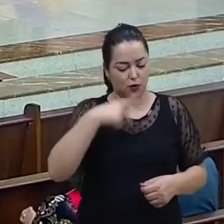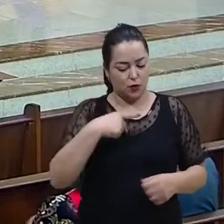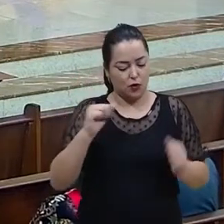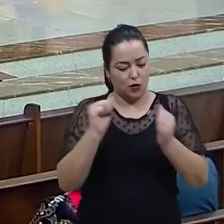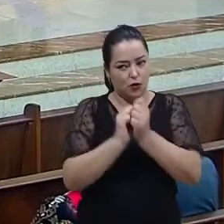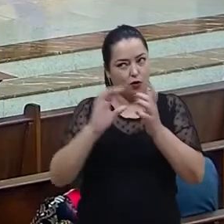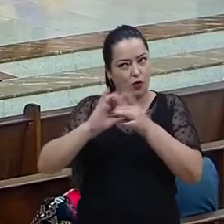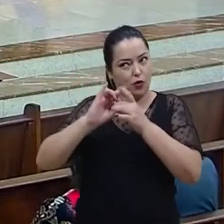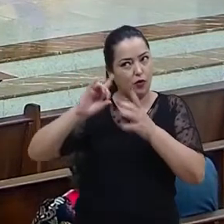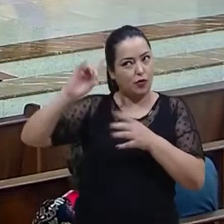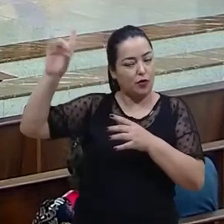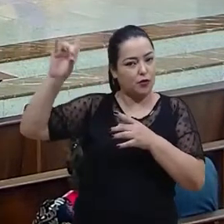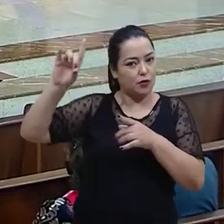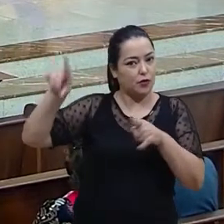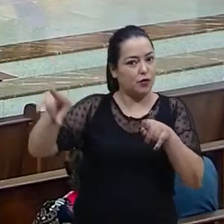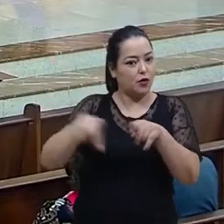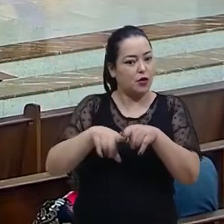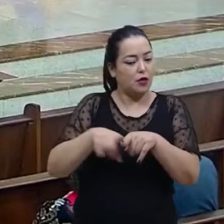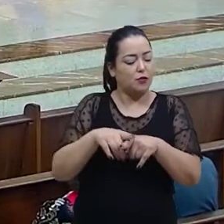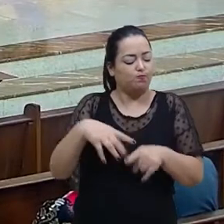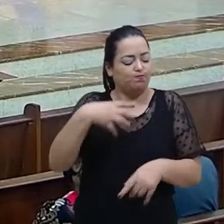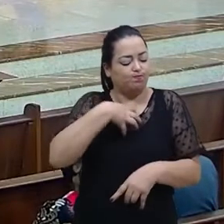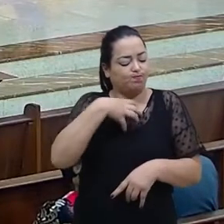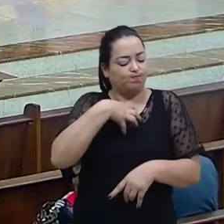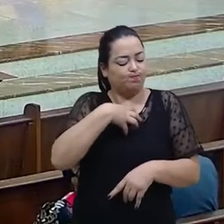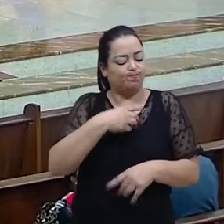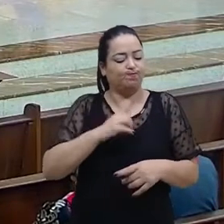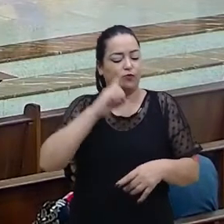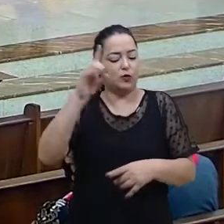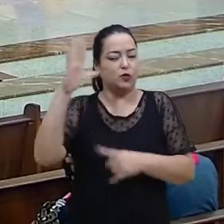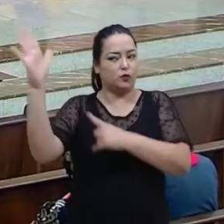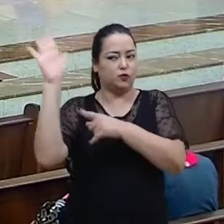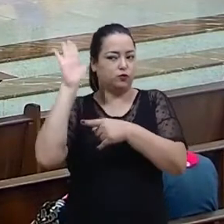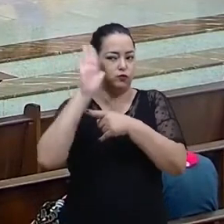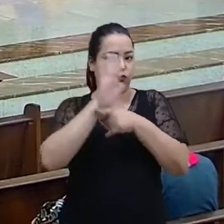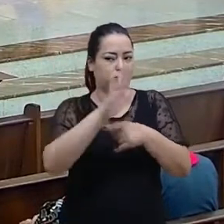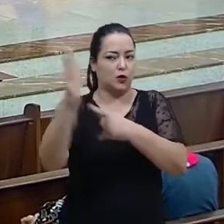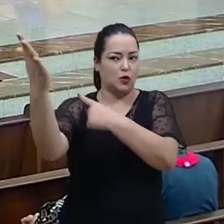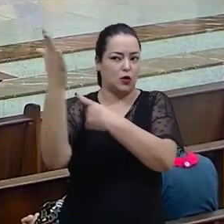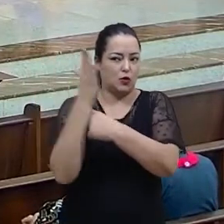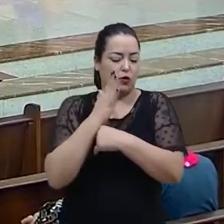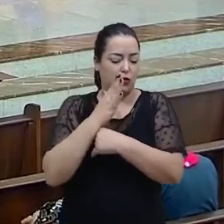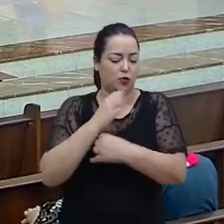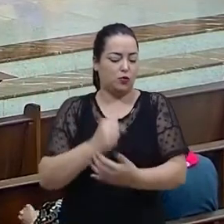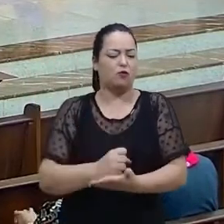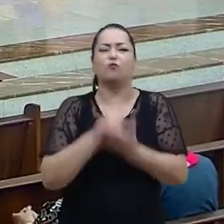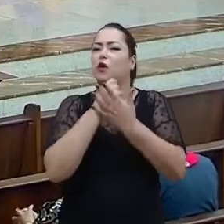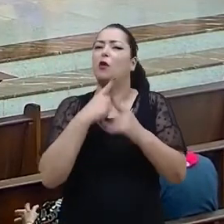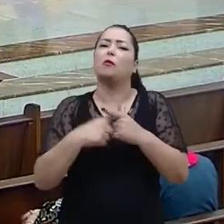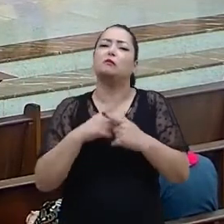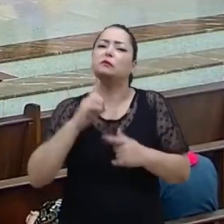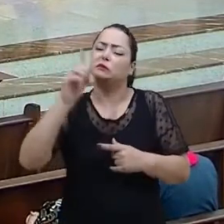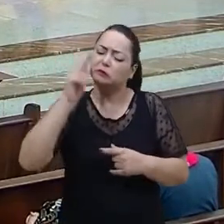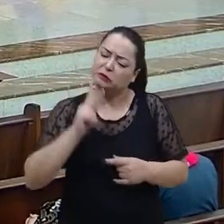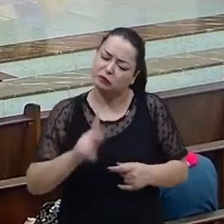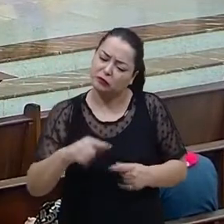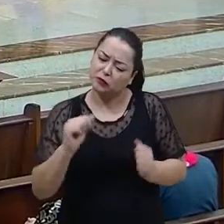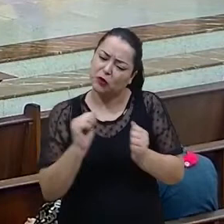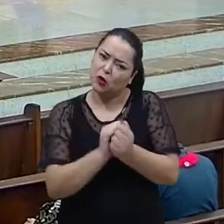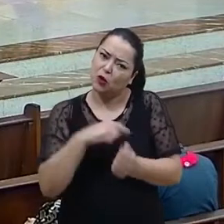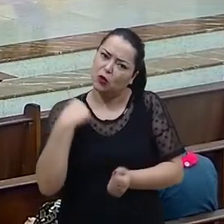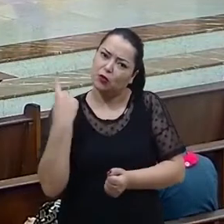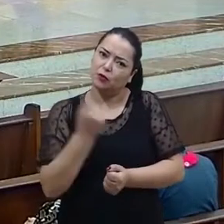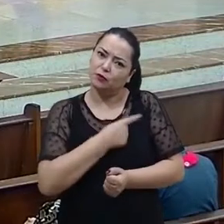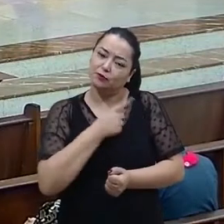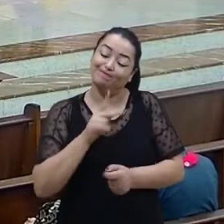está em comunhão com Deus e sentir Deus nos assistindo e sentir Deus na nossa vida você está sendo na nossa vida só